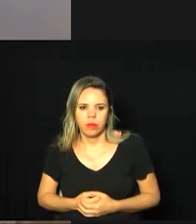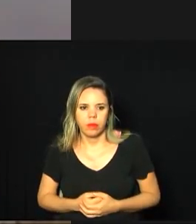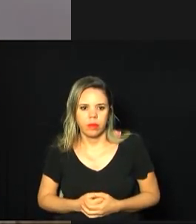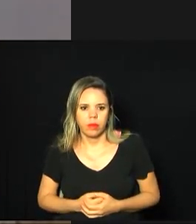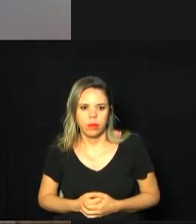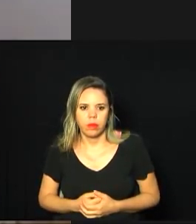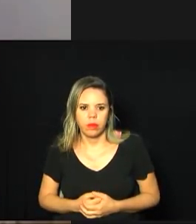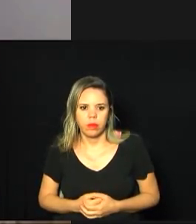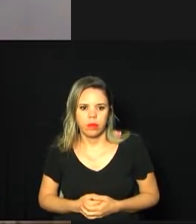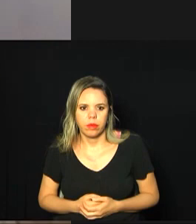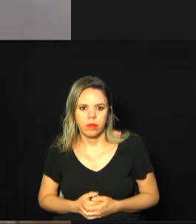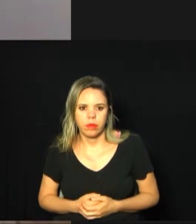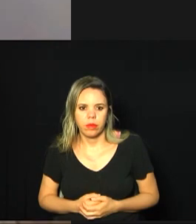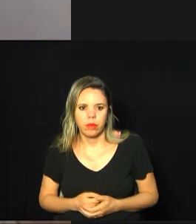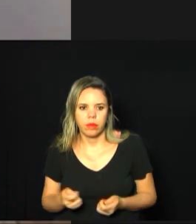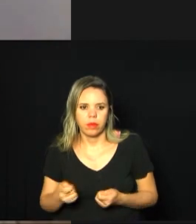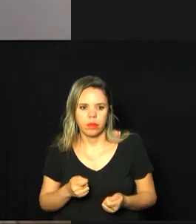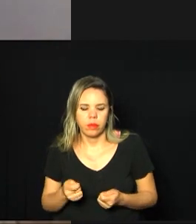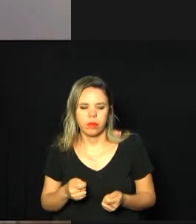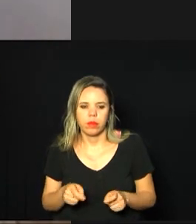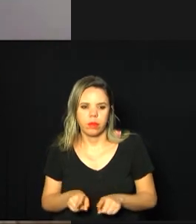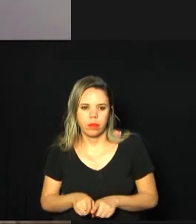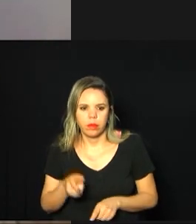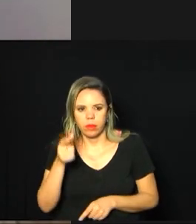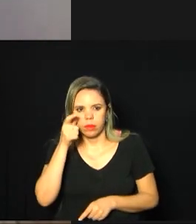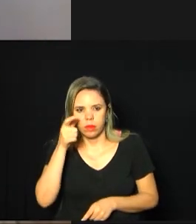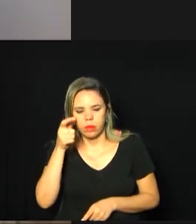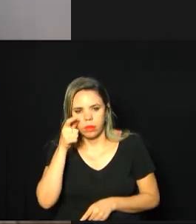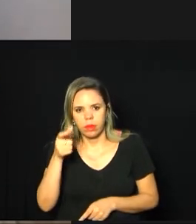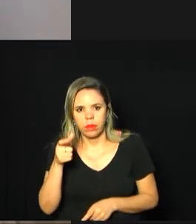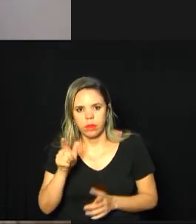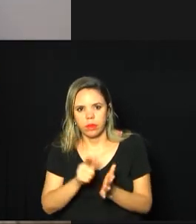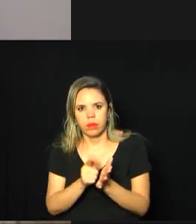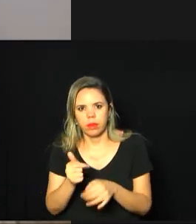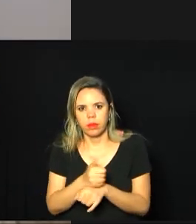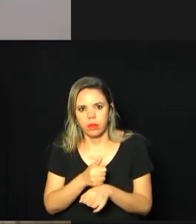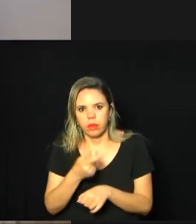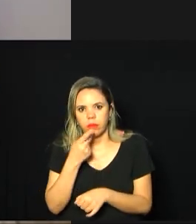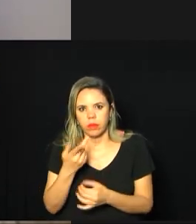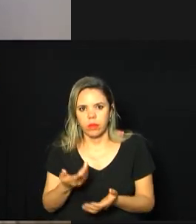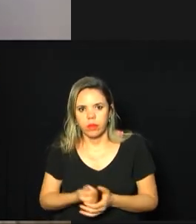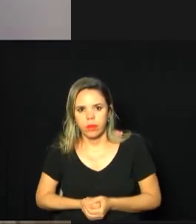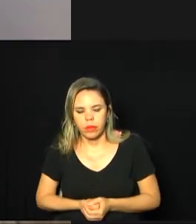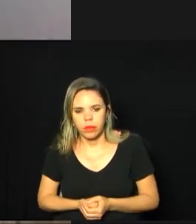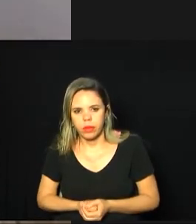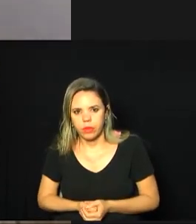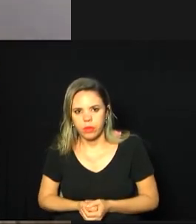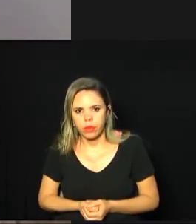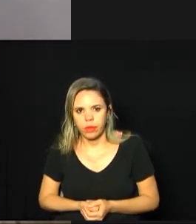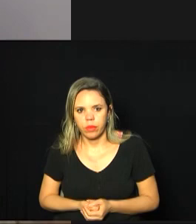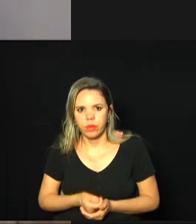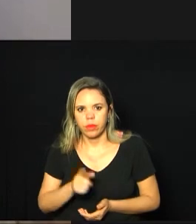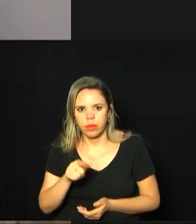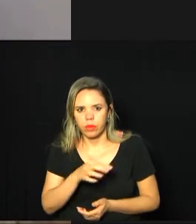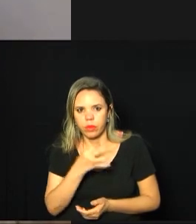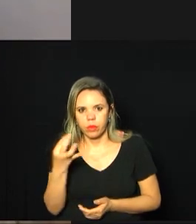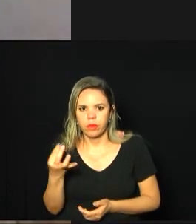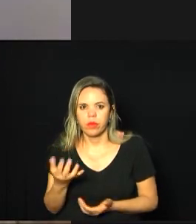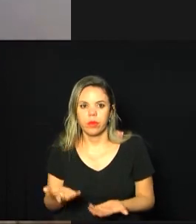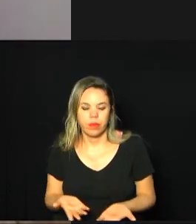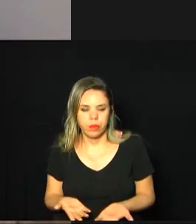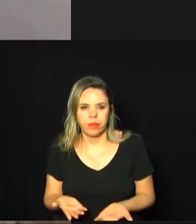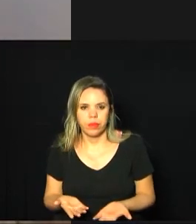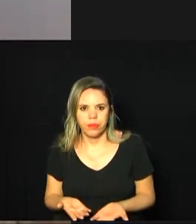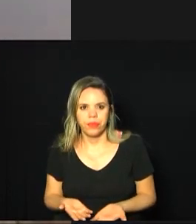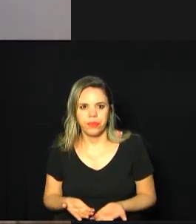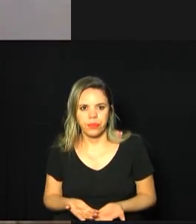um otimismo ponderado. Eu vi uma jornalista falando isso um dia desses, né? É um otimismo ponderado, é